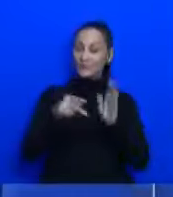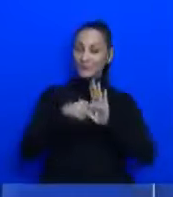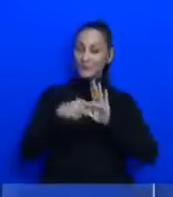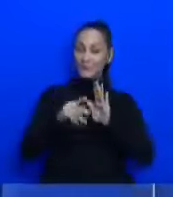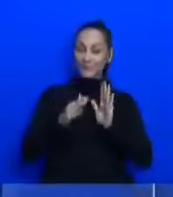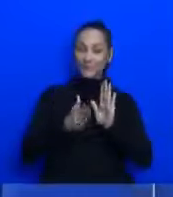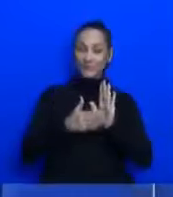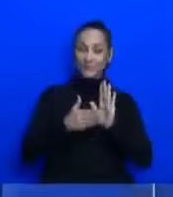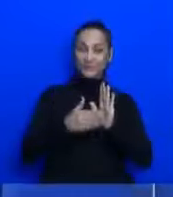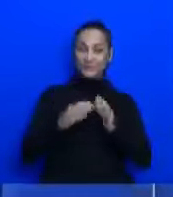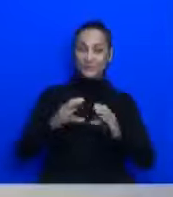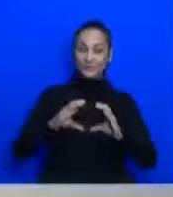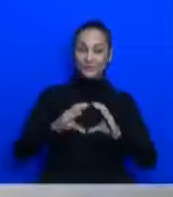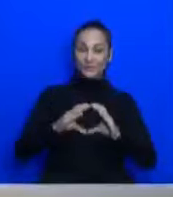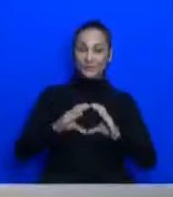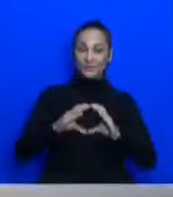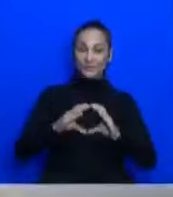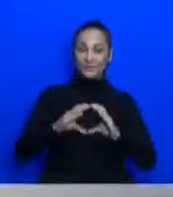apostou.